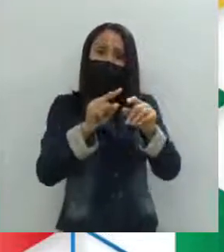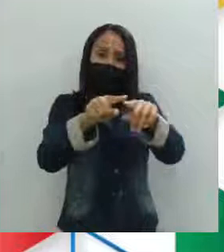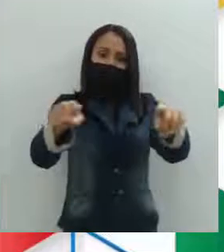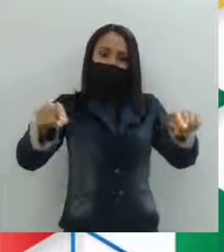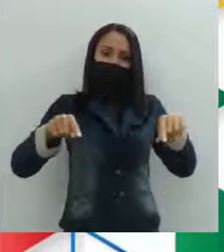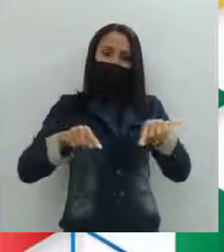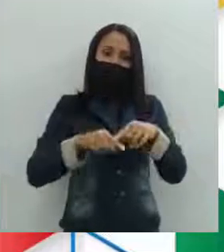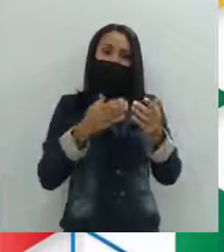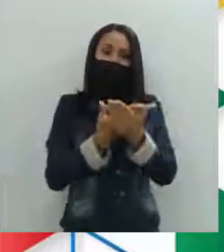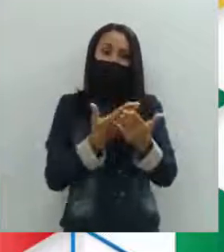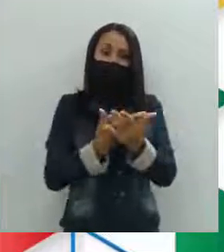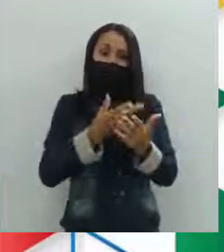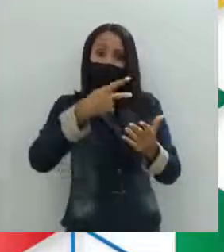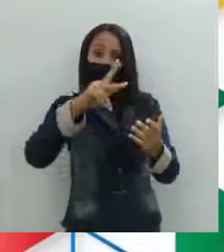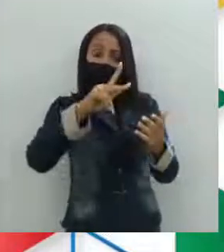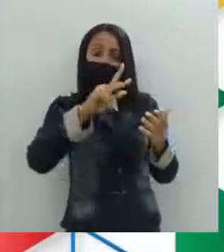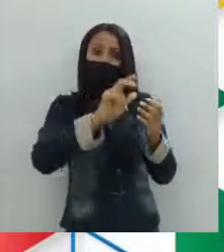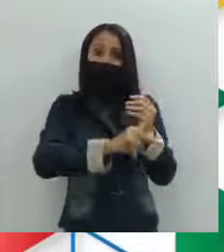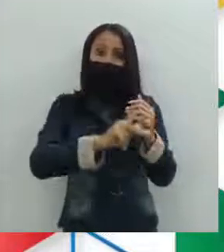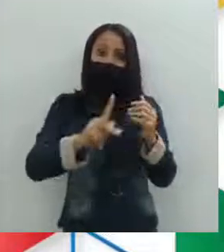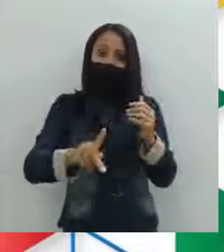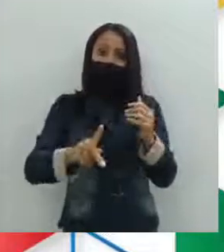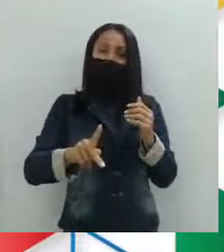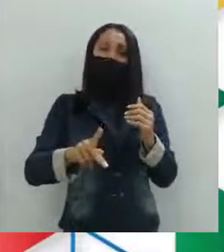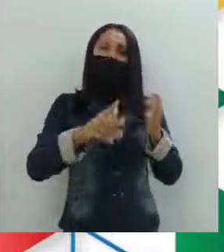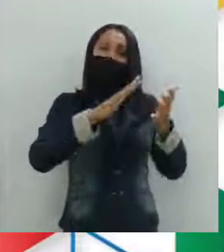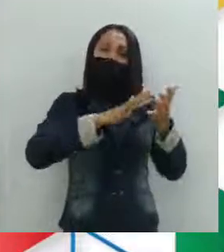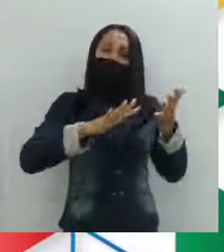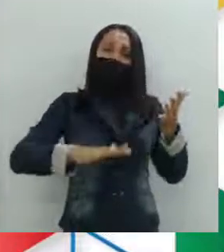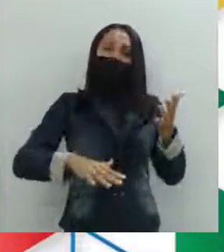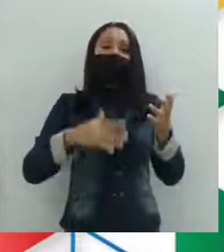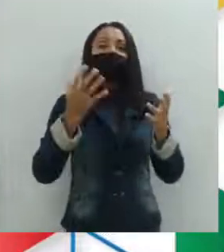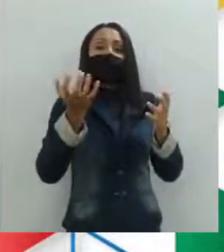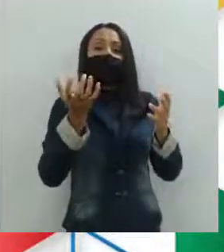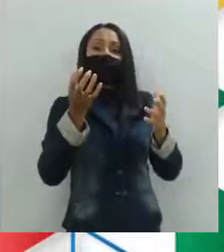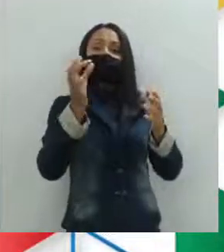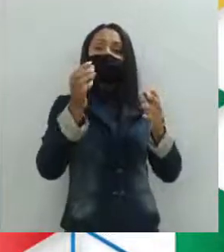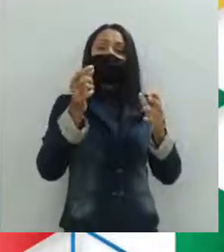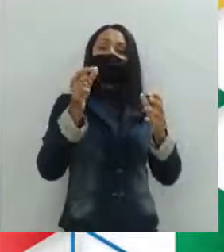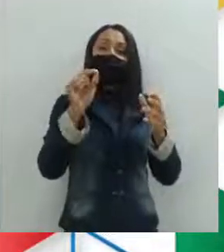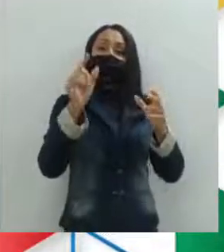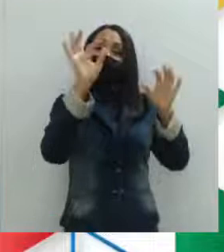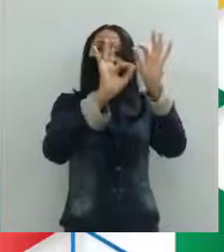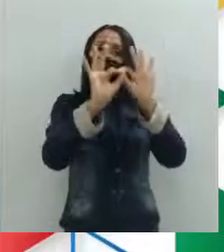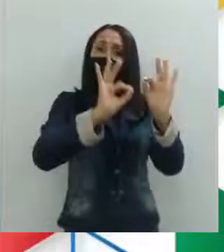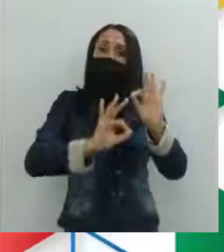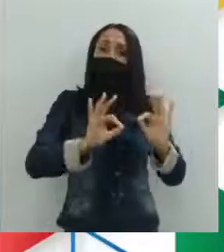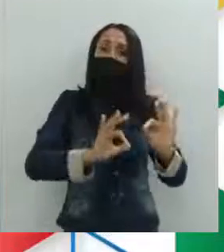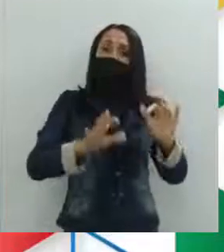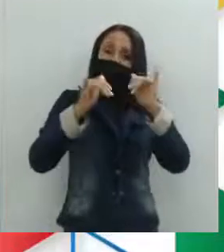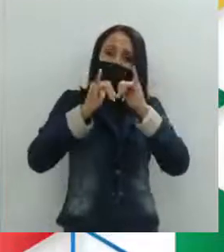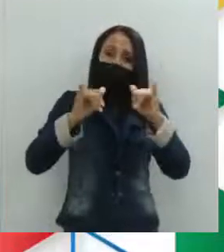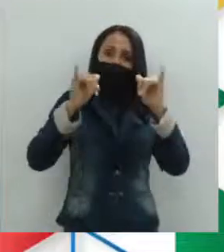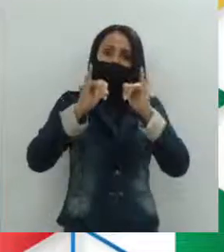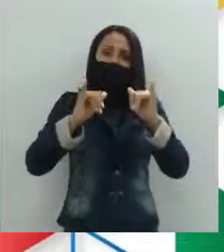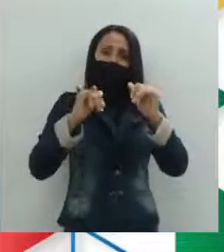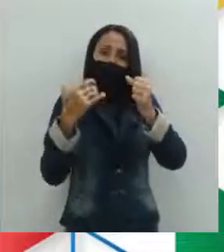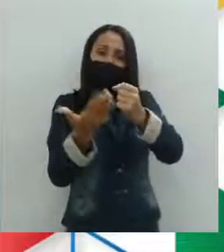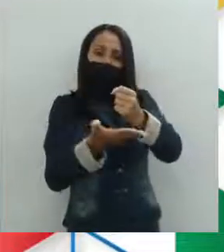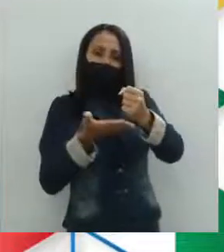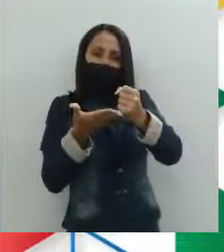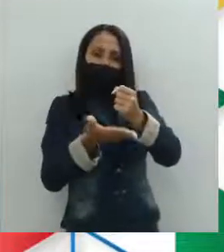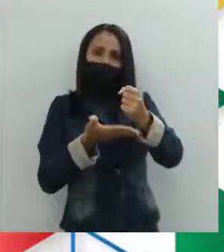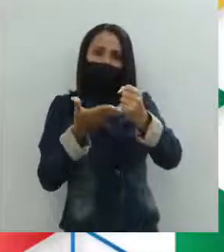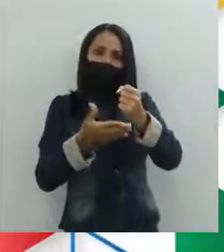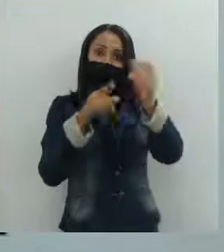aula com o seu professor, nessa atividade, quero que vocês organizem uma notícia, certo? Com base